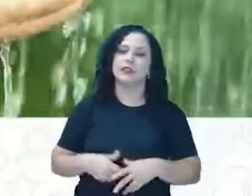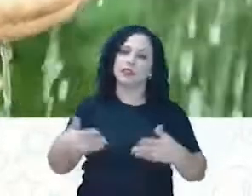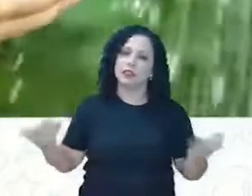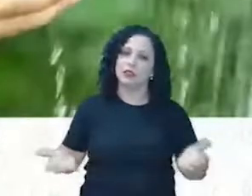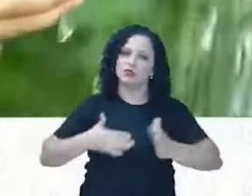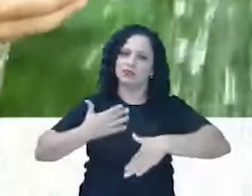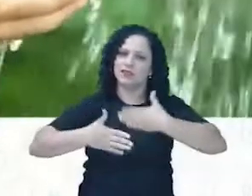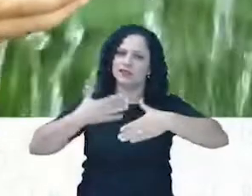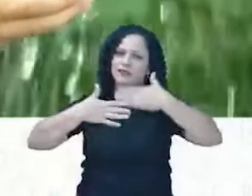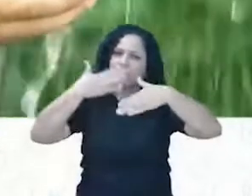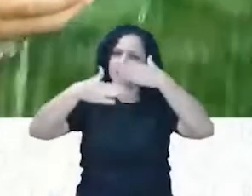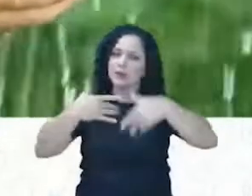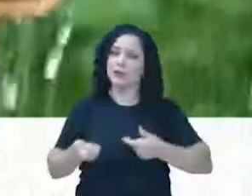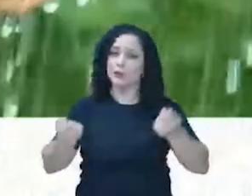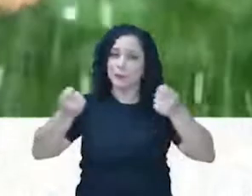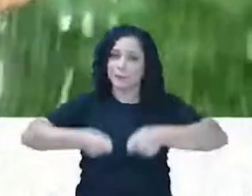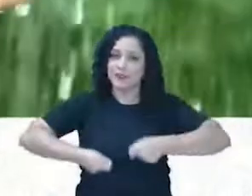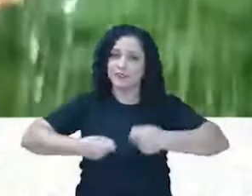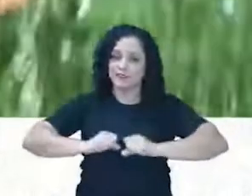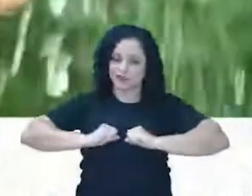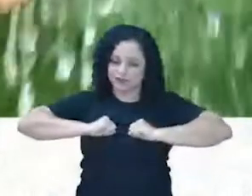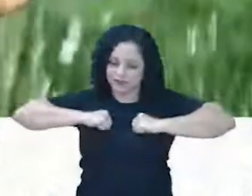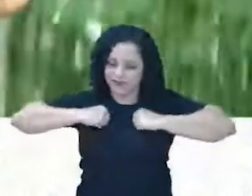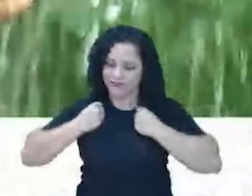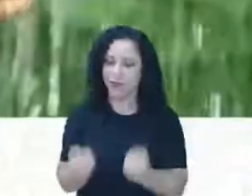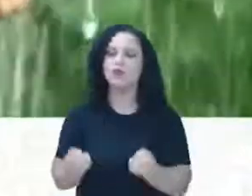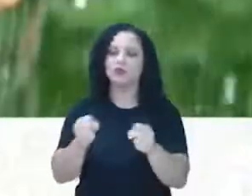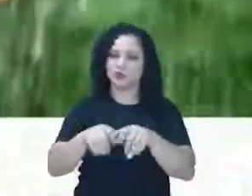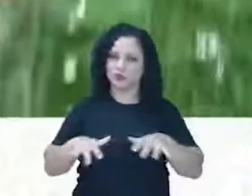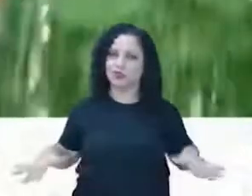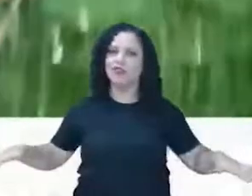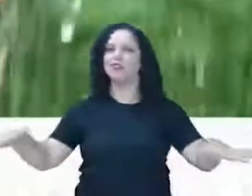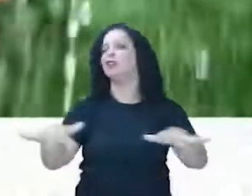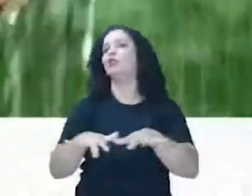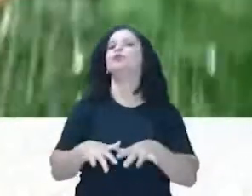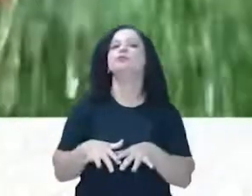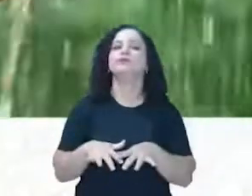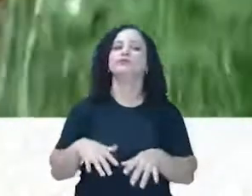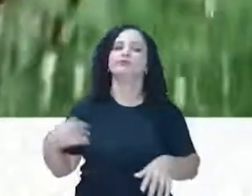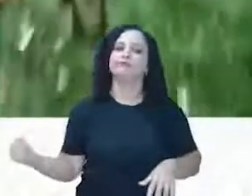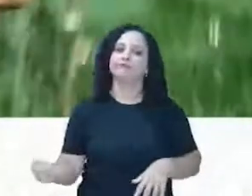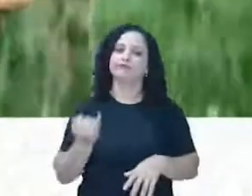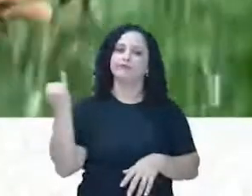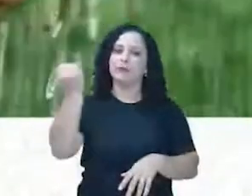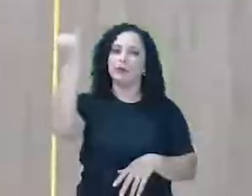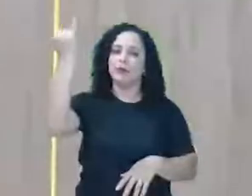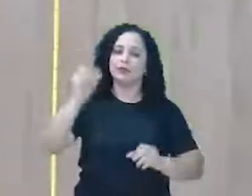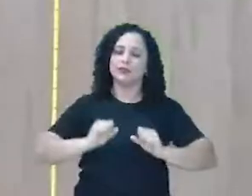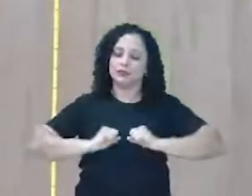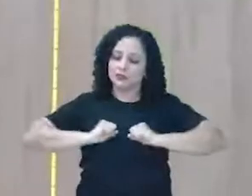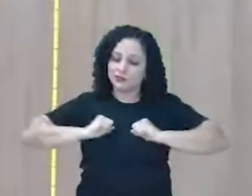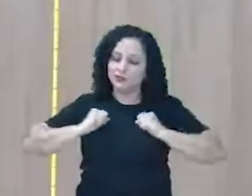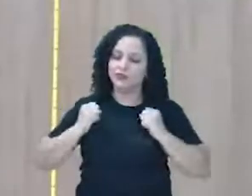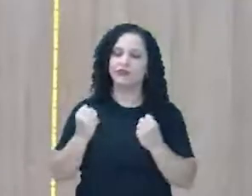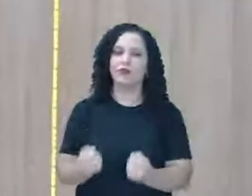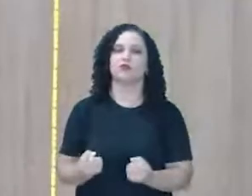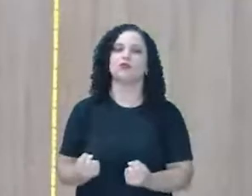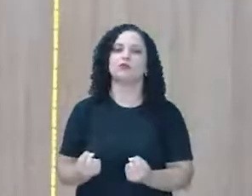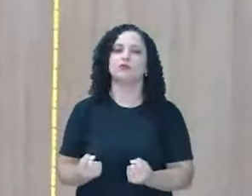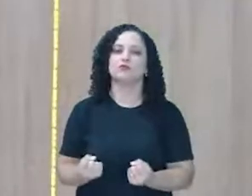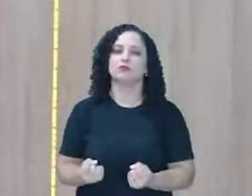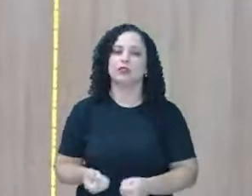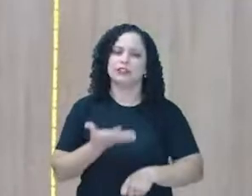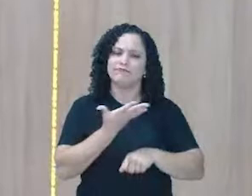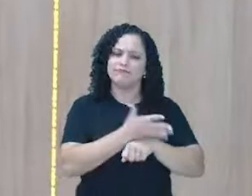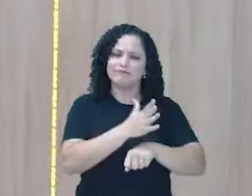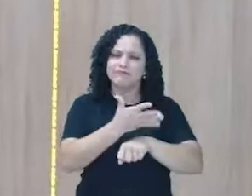de desenvolvimento depende do esforço coletivo, né? É importante que haja esse esforço coletivo, que a gente possa fazer